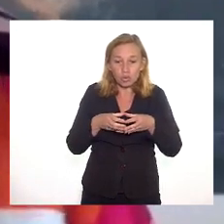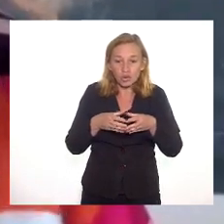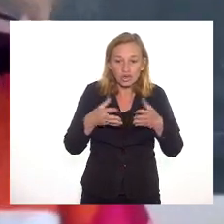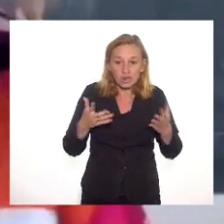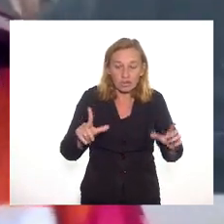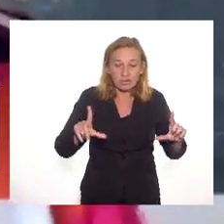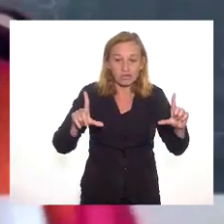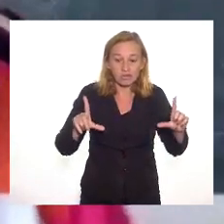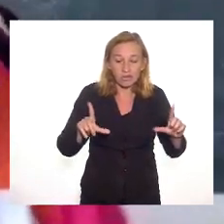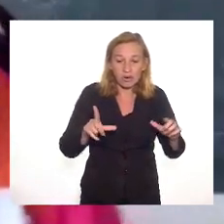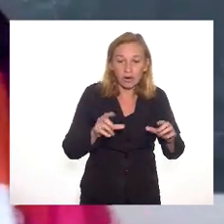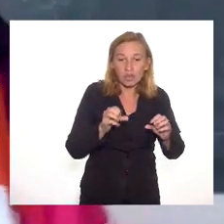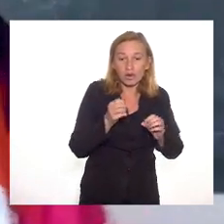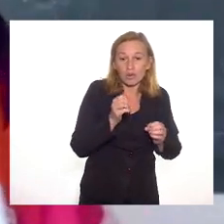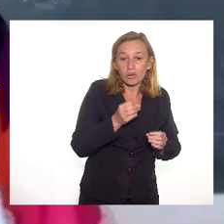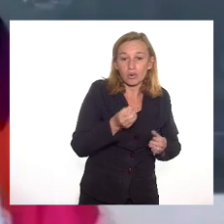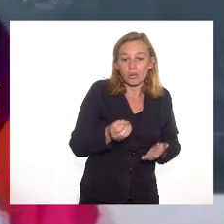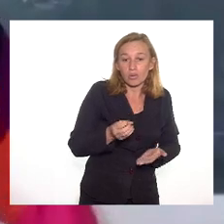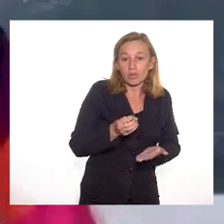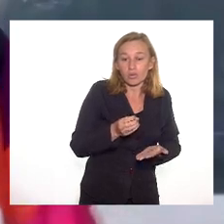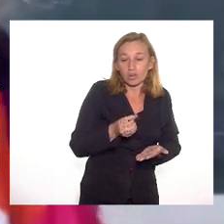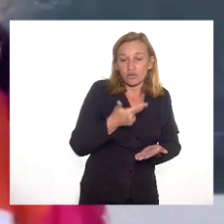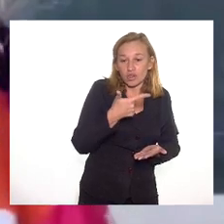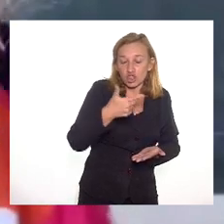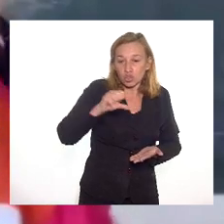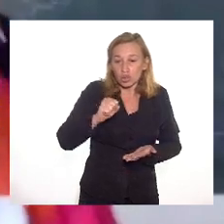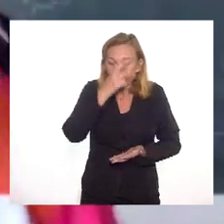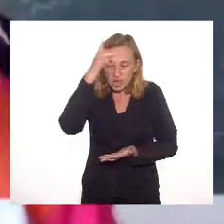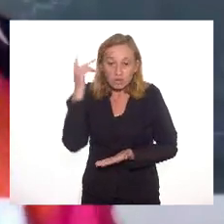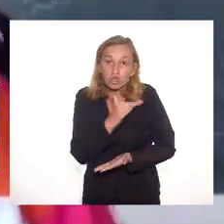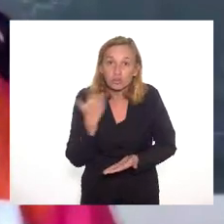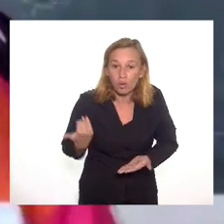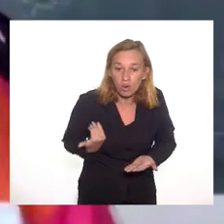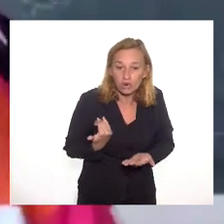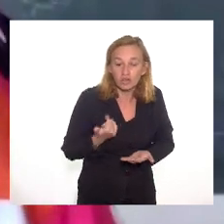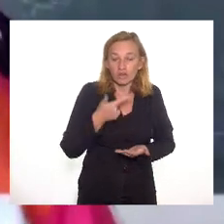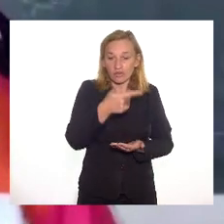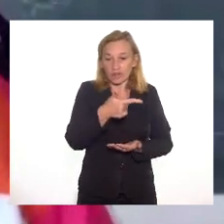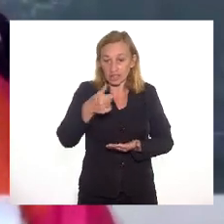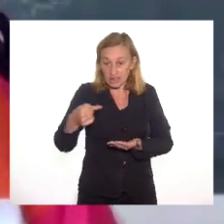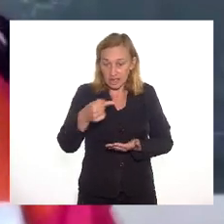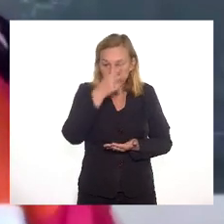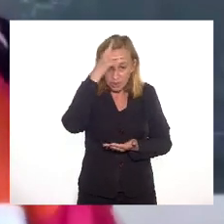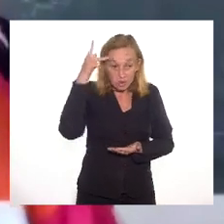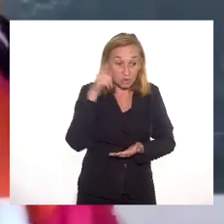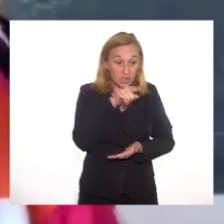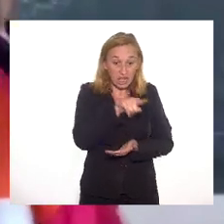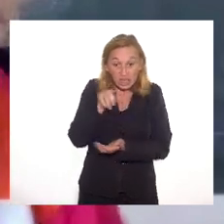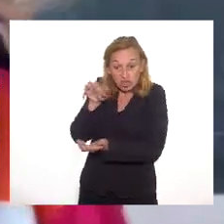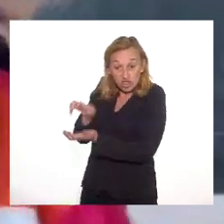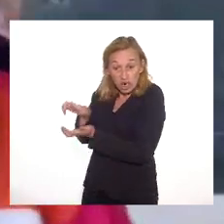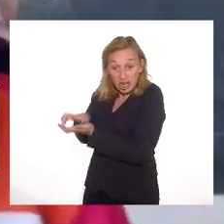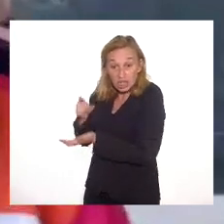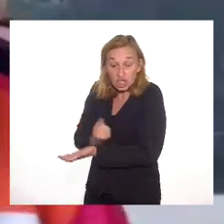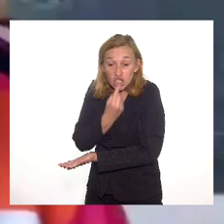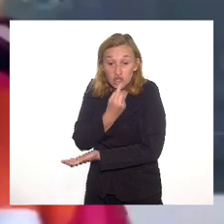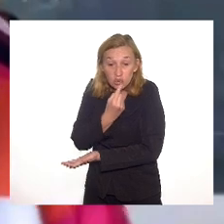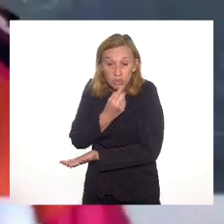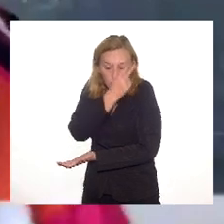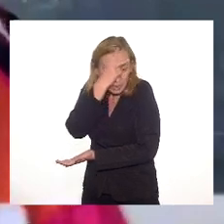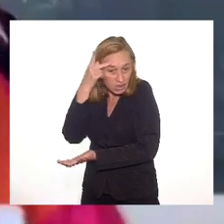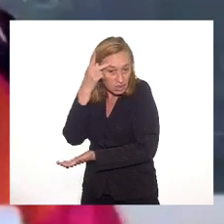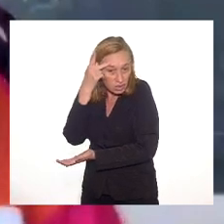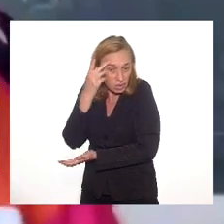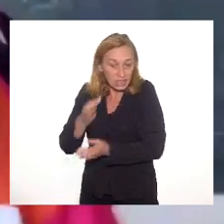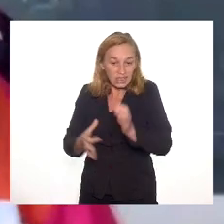uma chacina que vitimou 28 pessoas, entre 27 pessoas ali do Jacarezinho e um agente